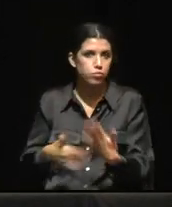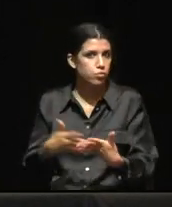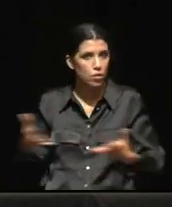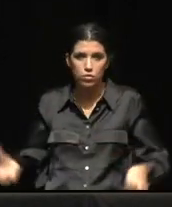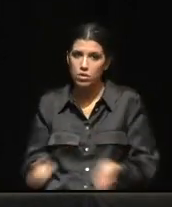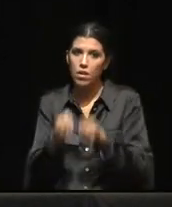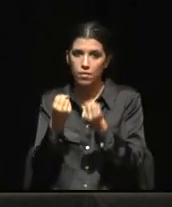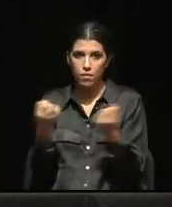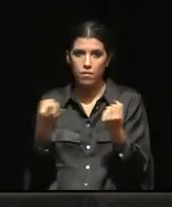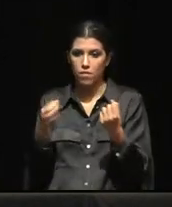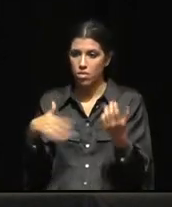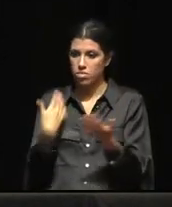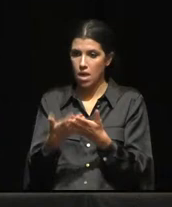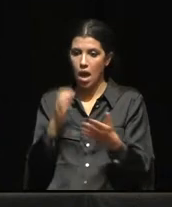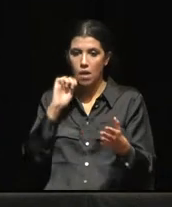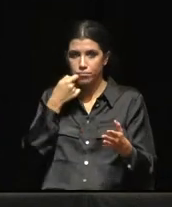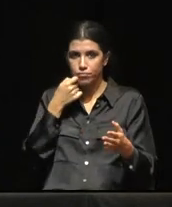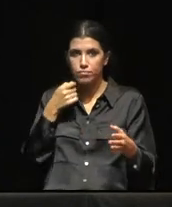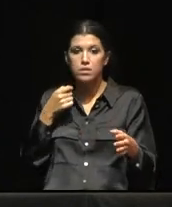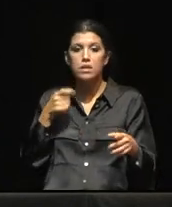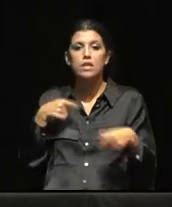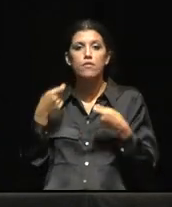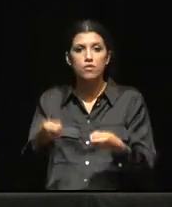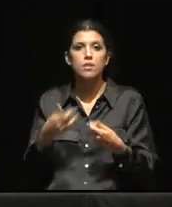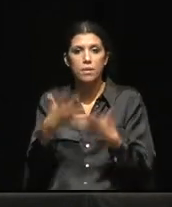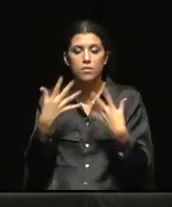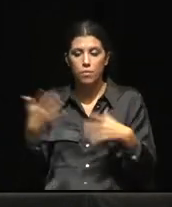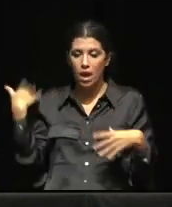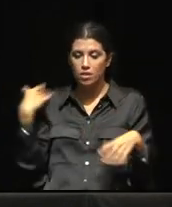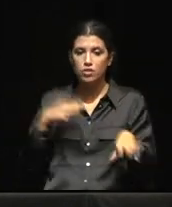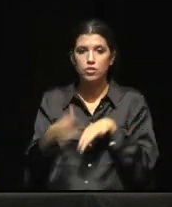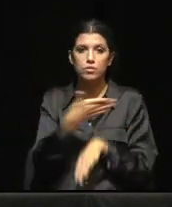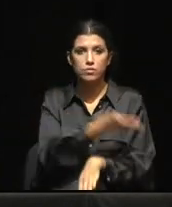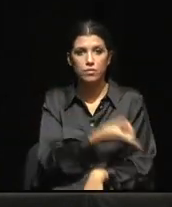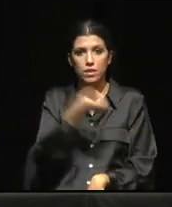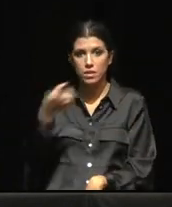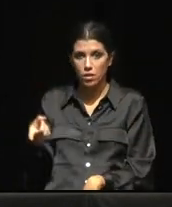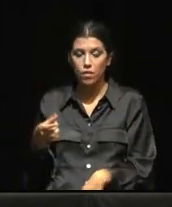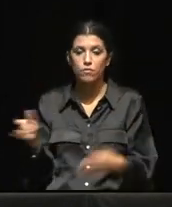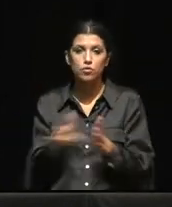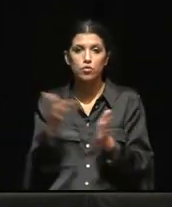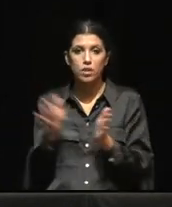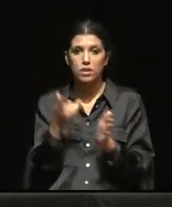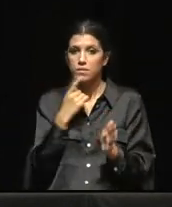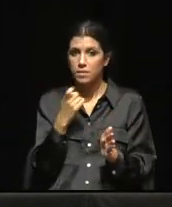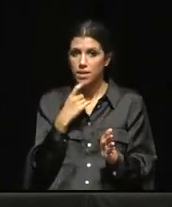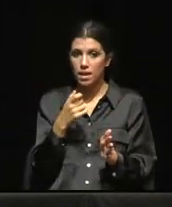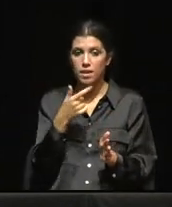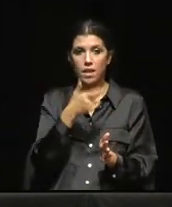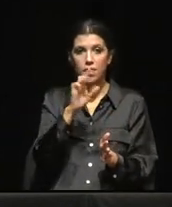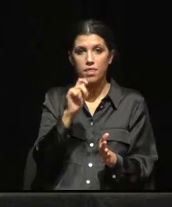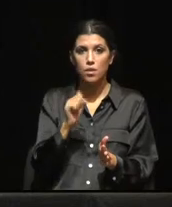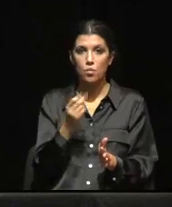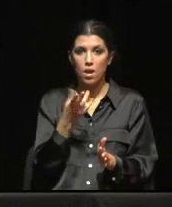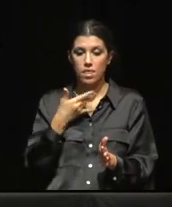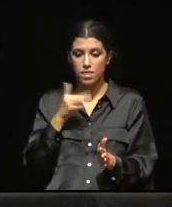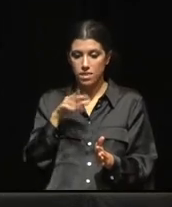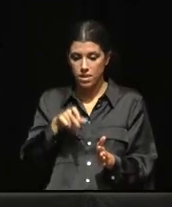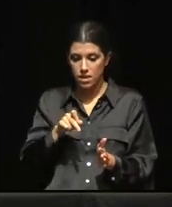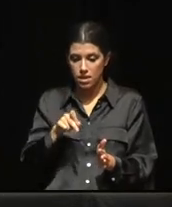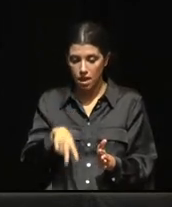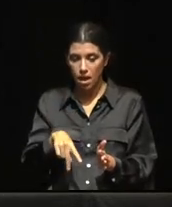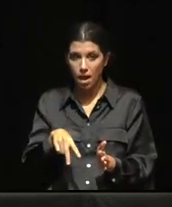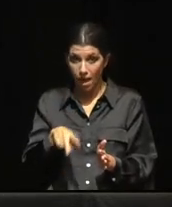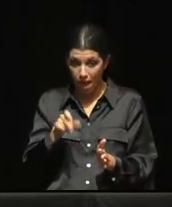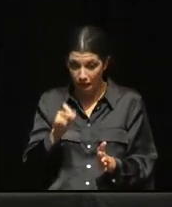o sismo que abalou o país em 1999 o jornalista britânico de Guardian diz mesmo que as políticas de preparação para